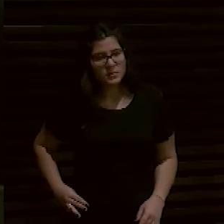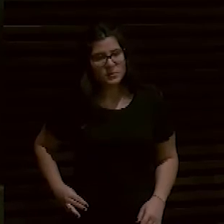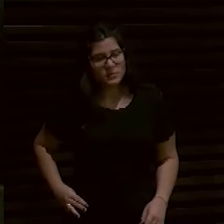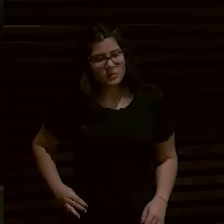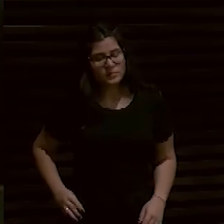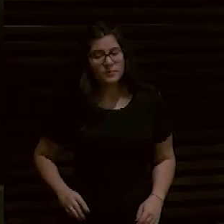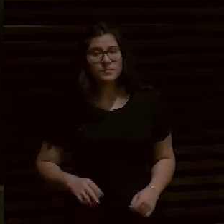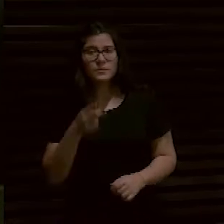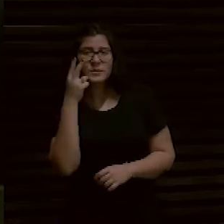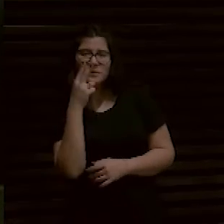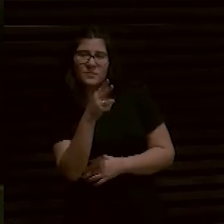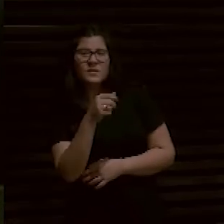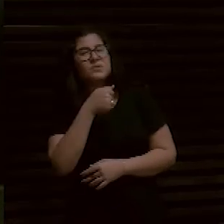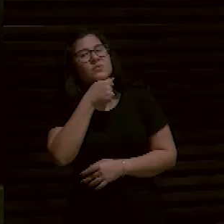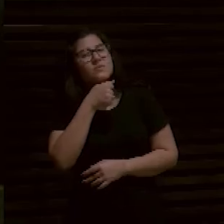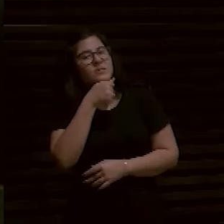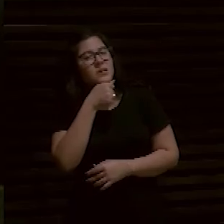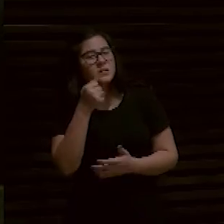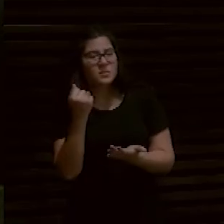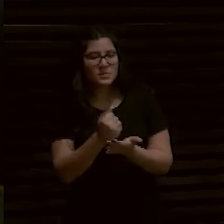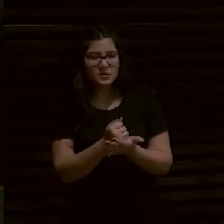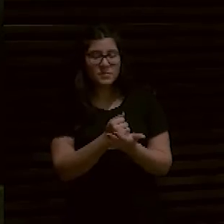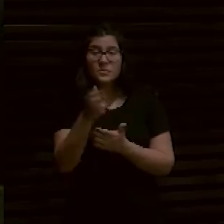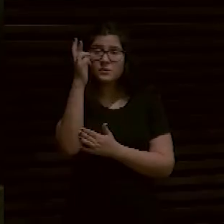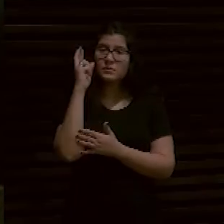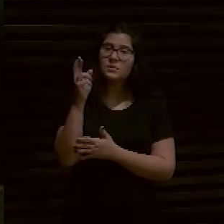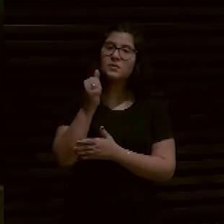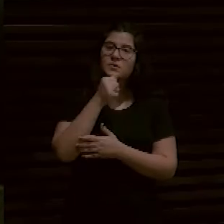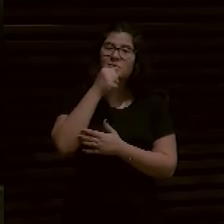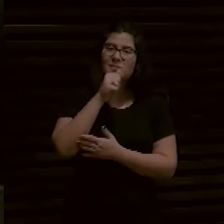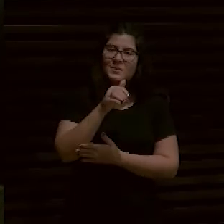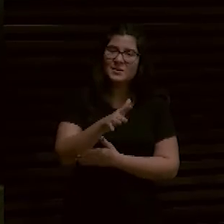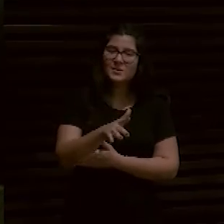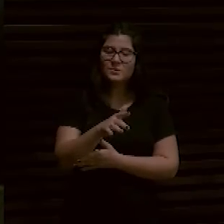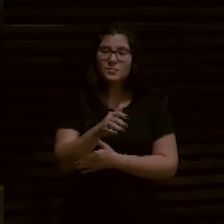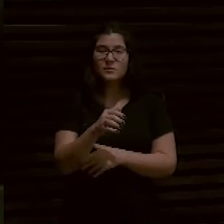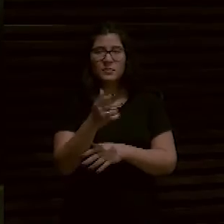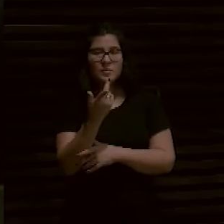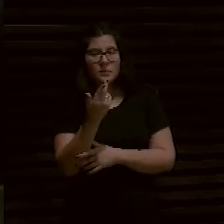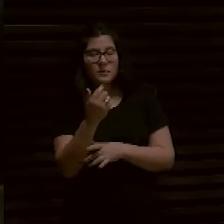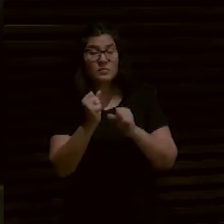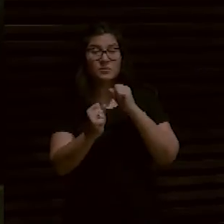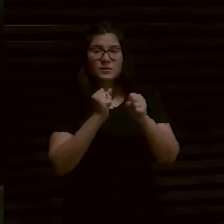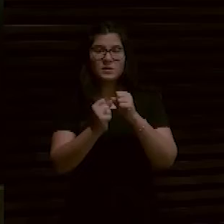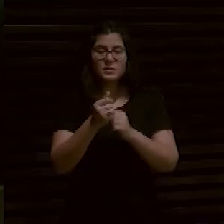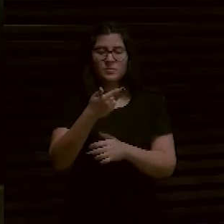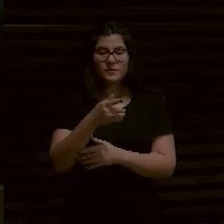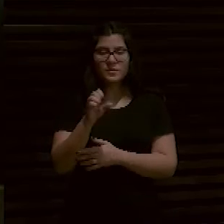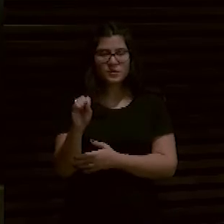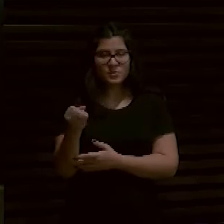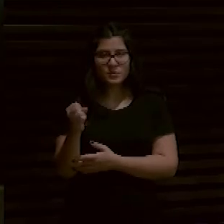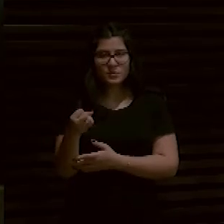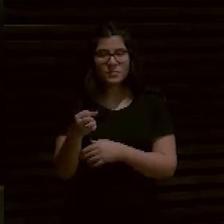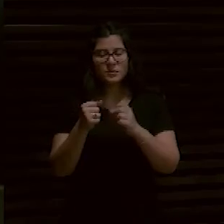no Velho Testamento, que o Senhor te abençoe, como no Salmo 28, que você possa ver a prosperidade